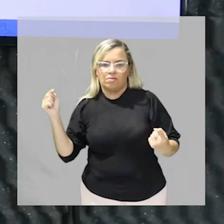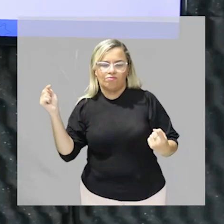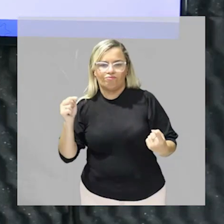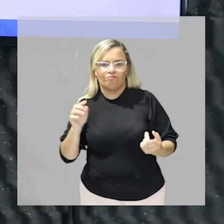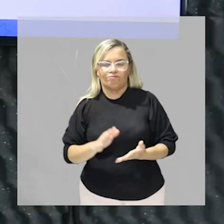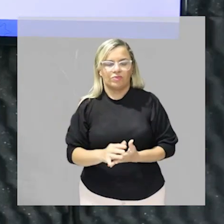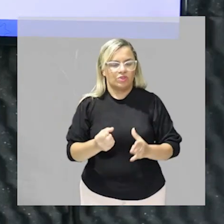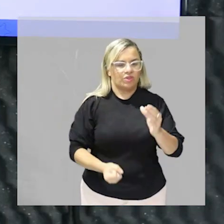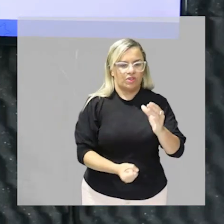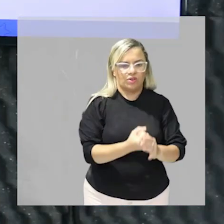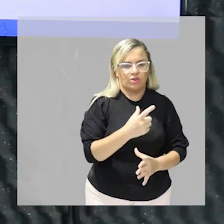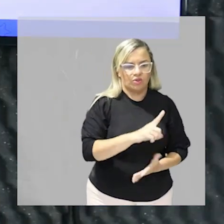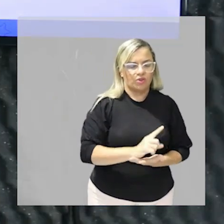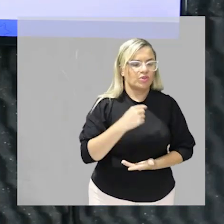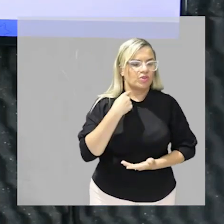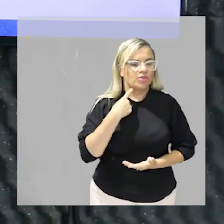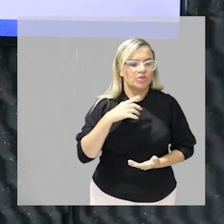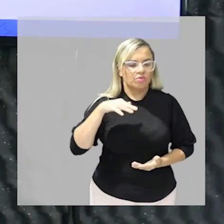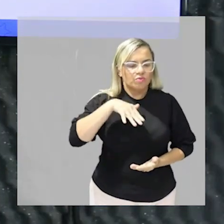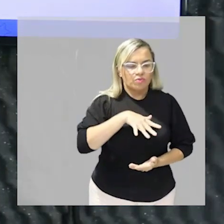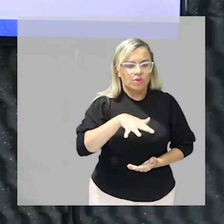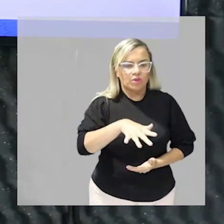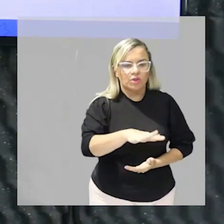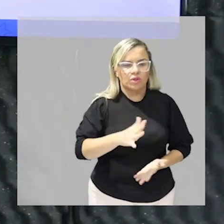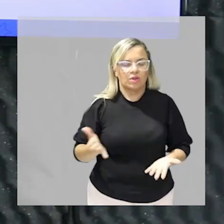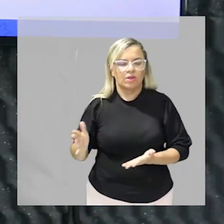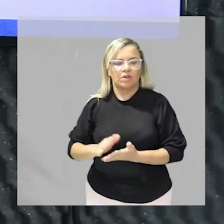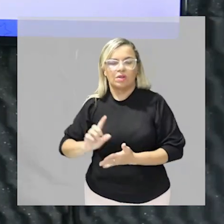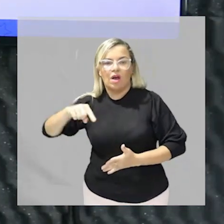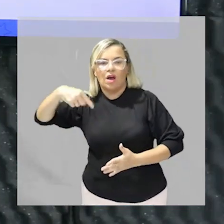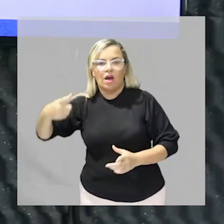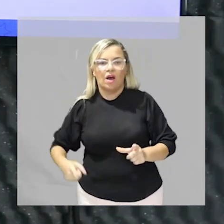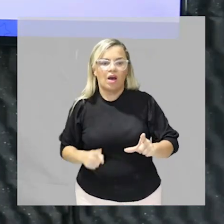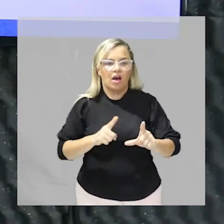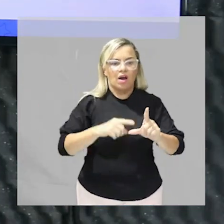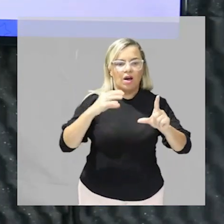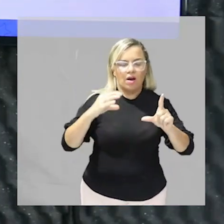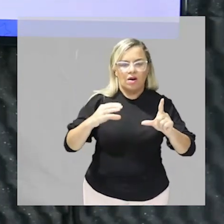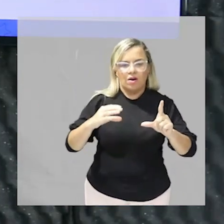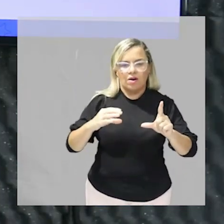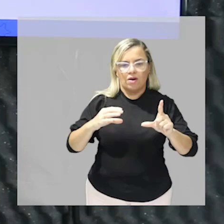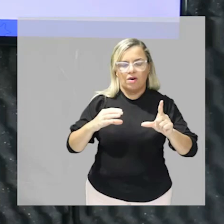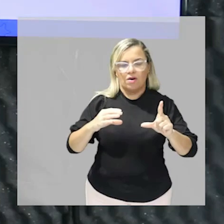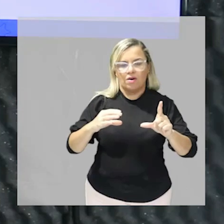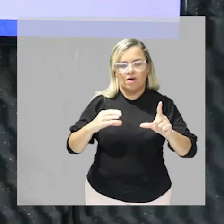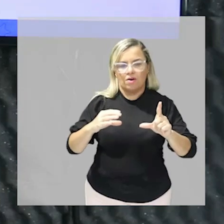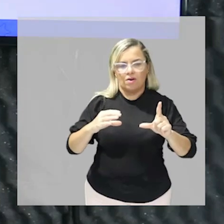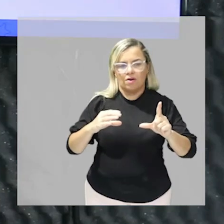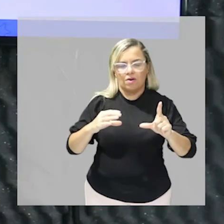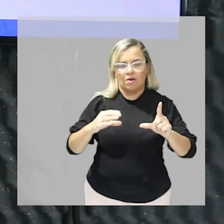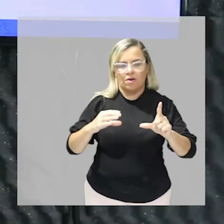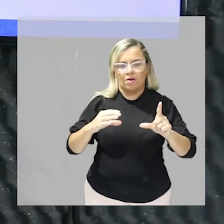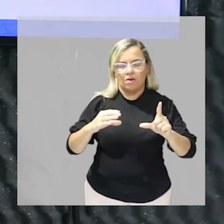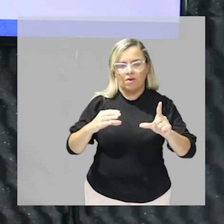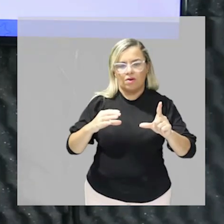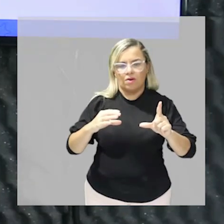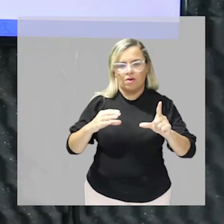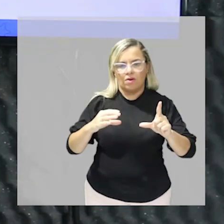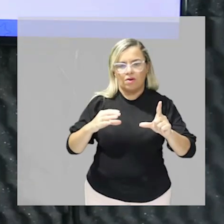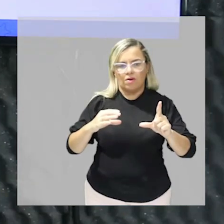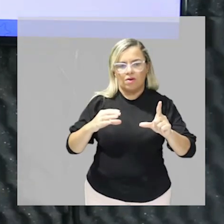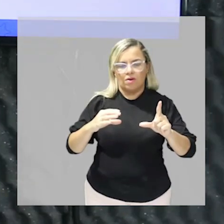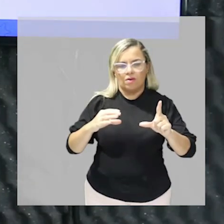desmatamento diretamente, tá certo? Então pula. Letra C. O que gerou a condição do rio Tietê estar assim hoje morto